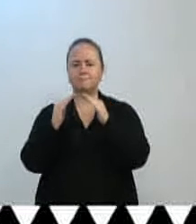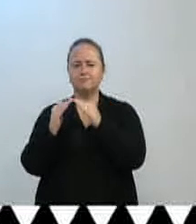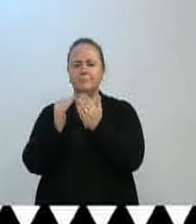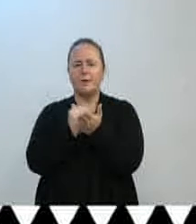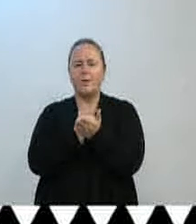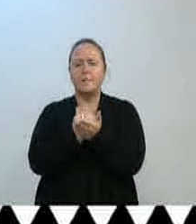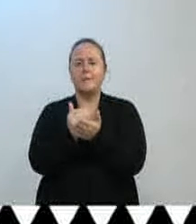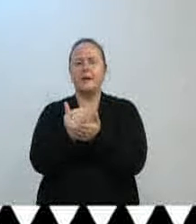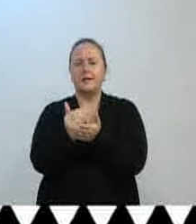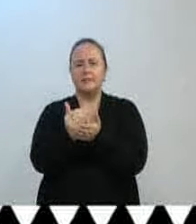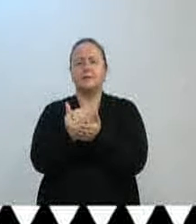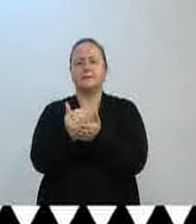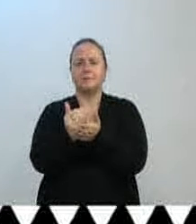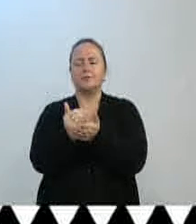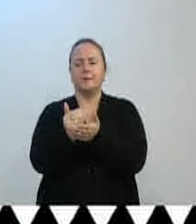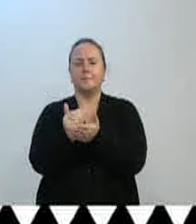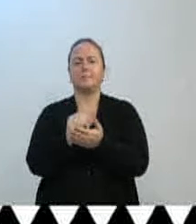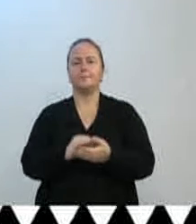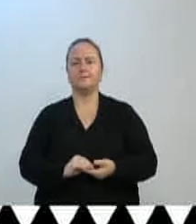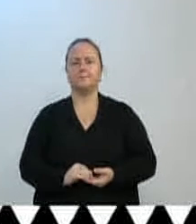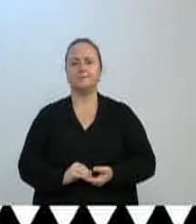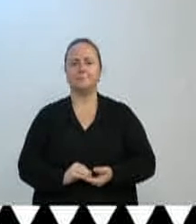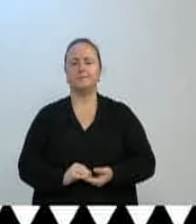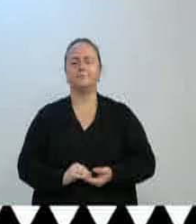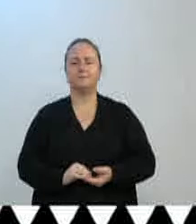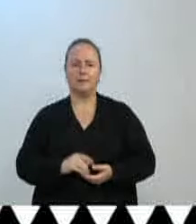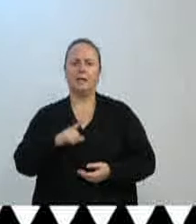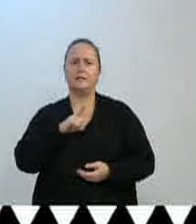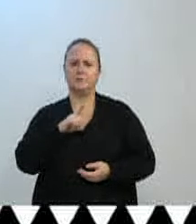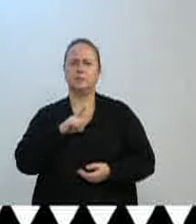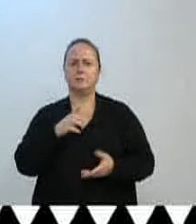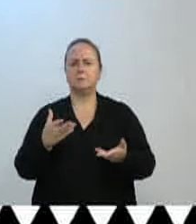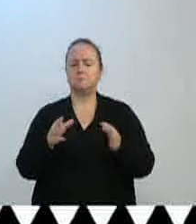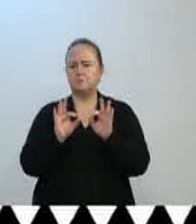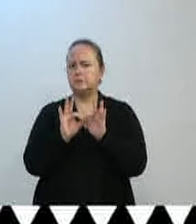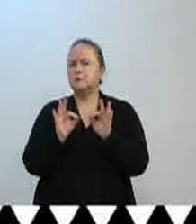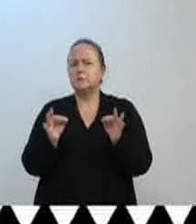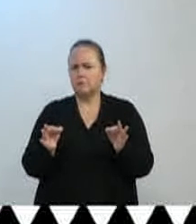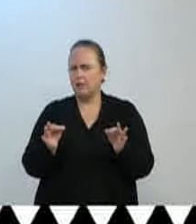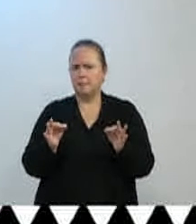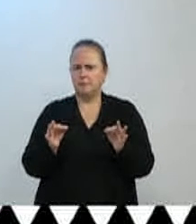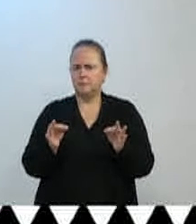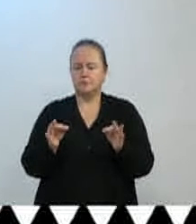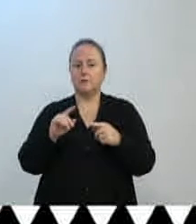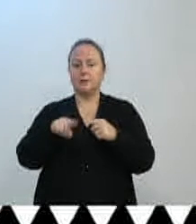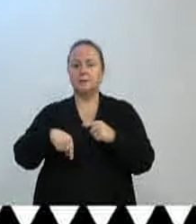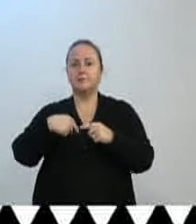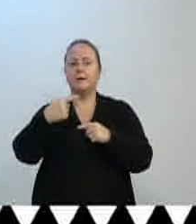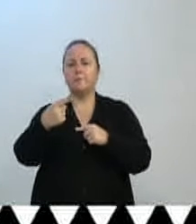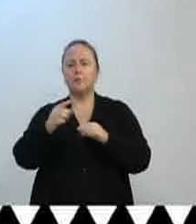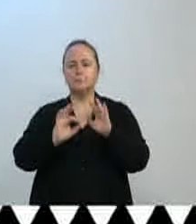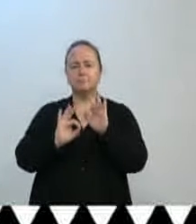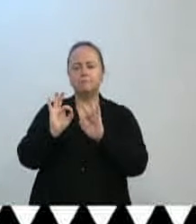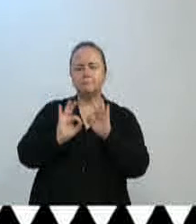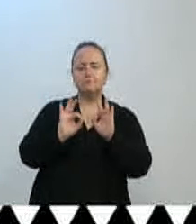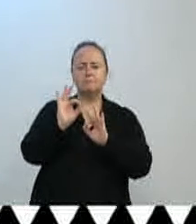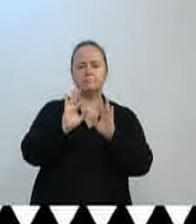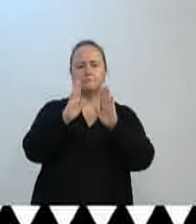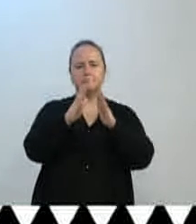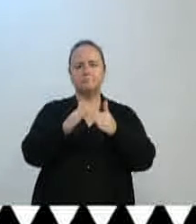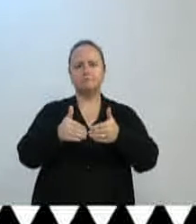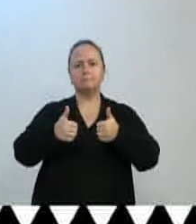casas bastante simples, né? E depois, aos poucos, elas foram se especializando e